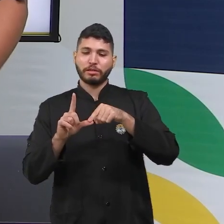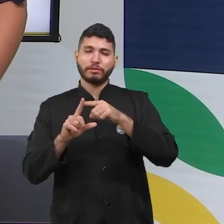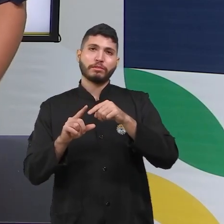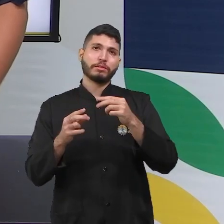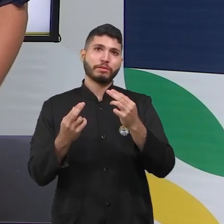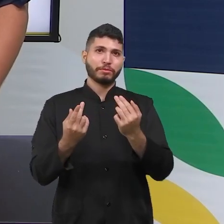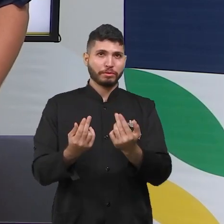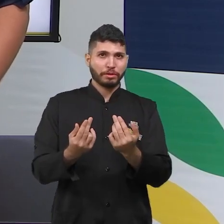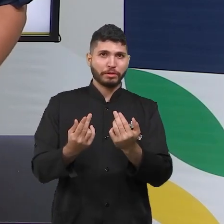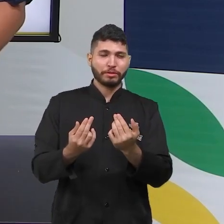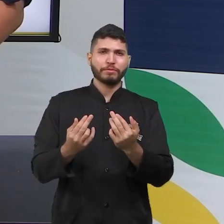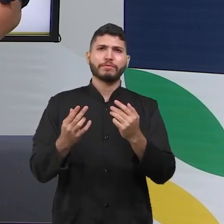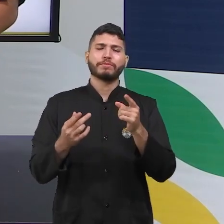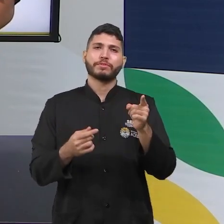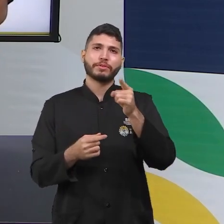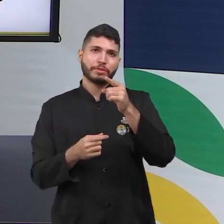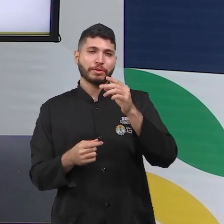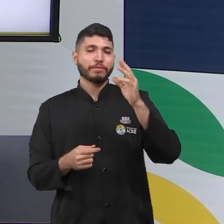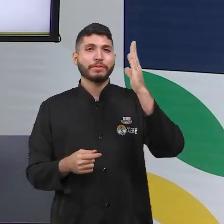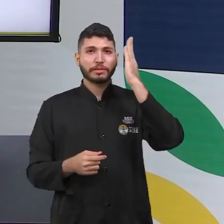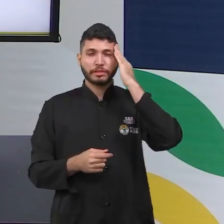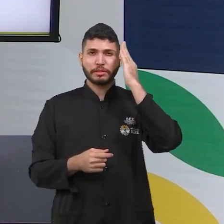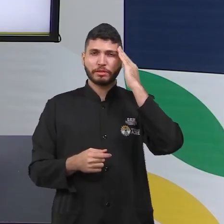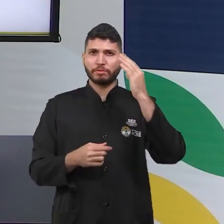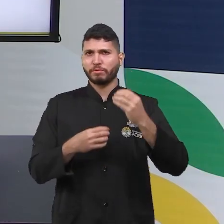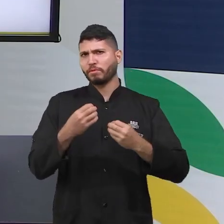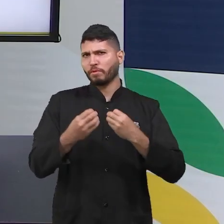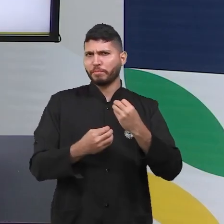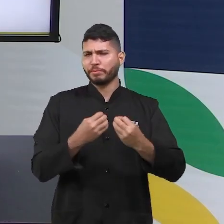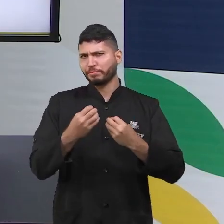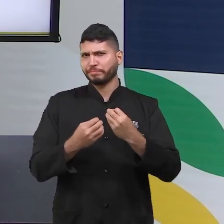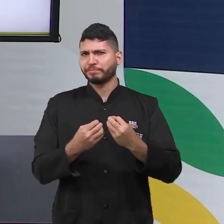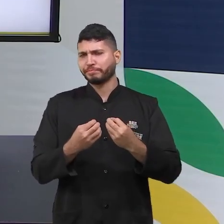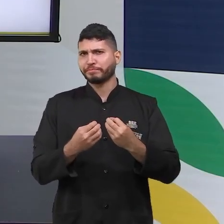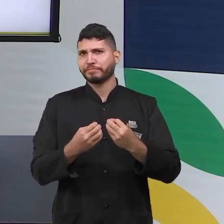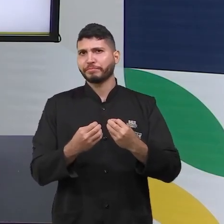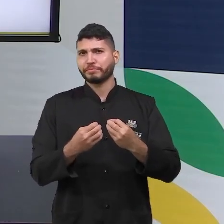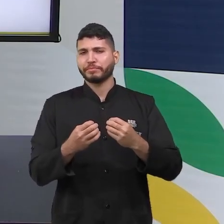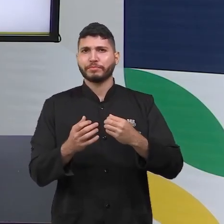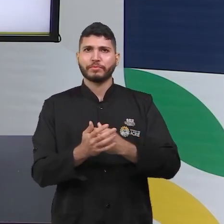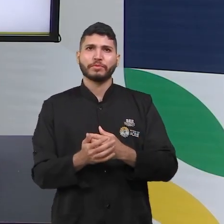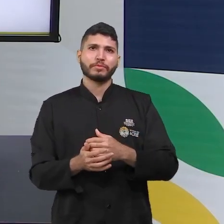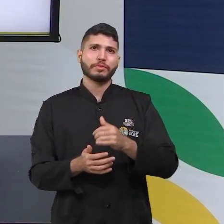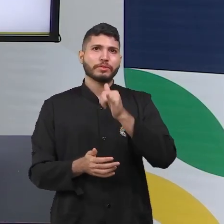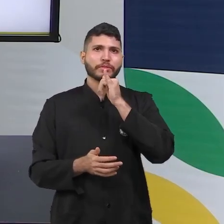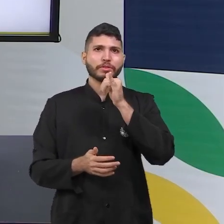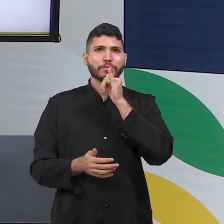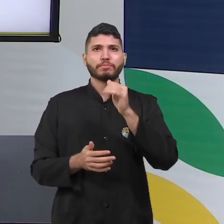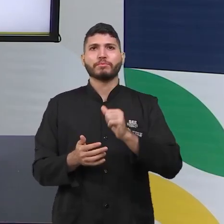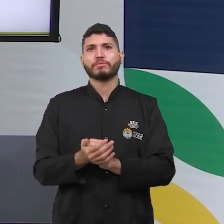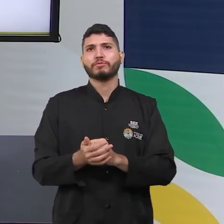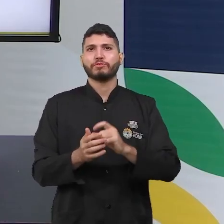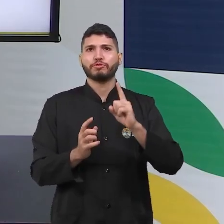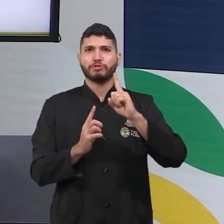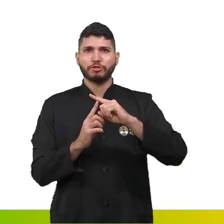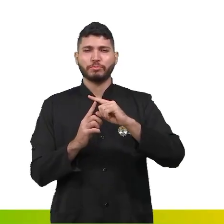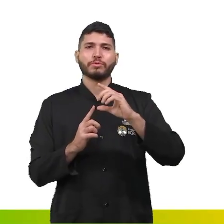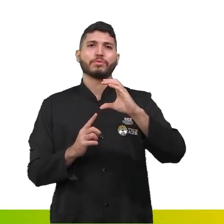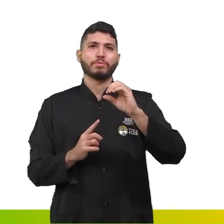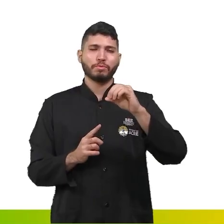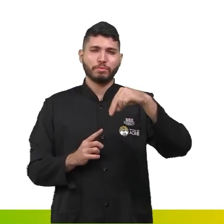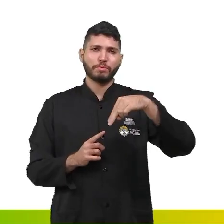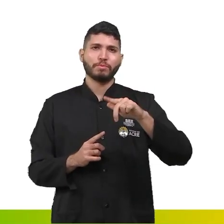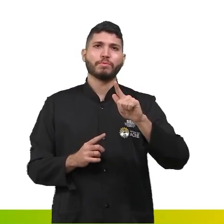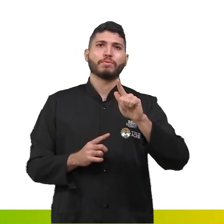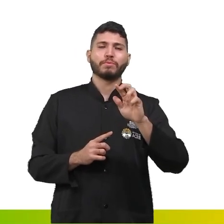já no próximo slide falando sobre o primeiro caso de congruência. Vamos lá.